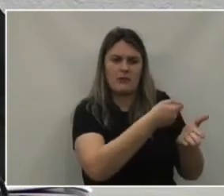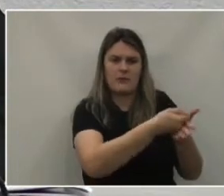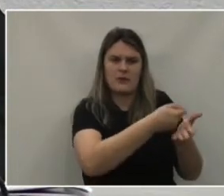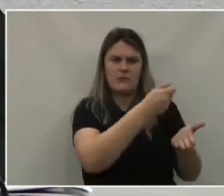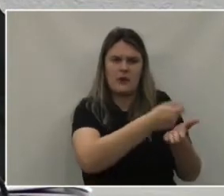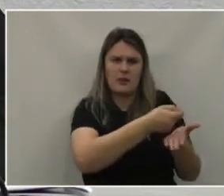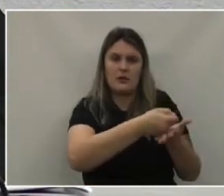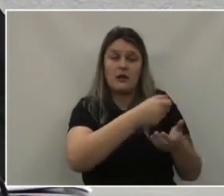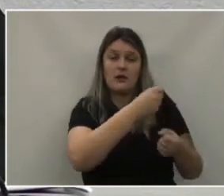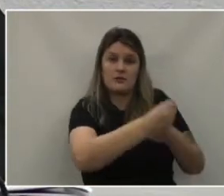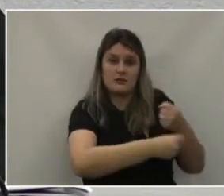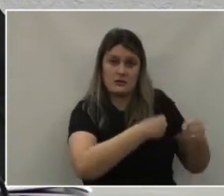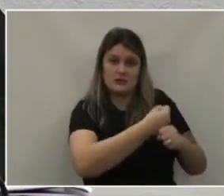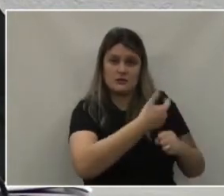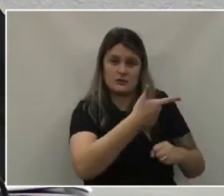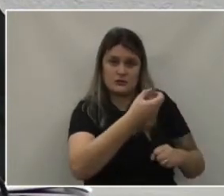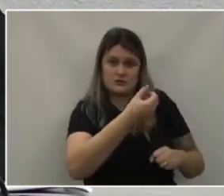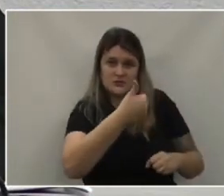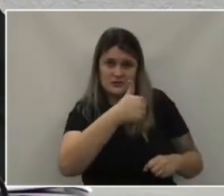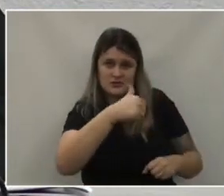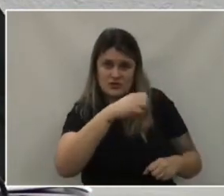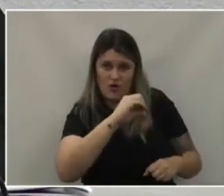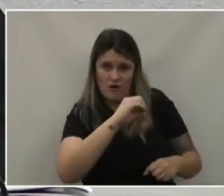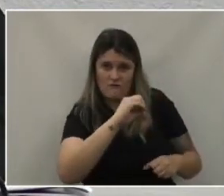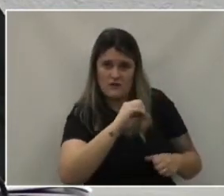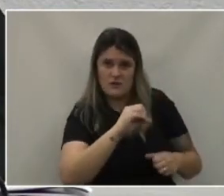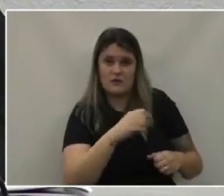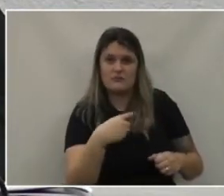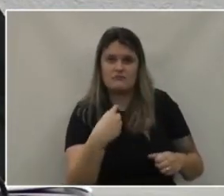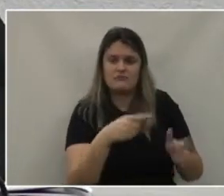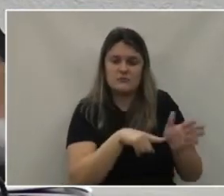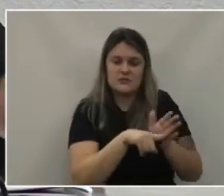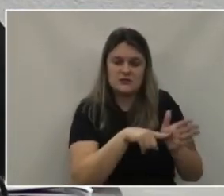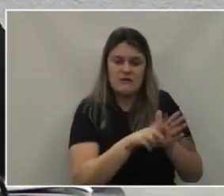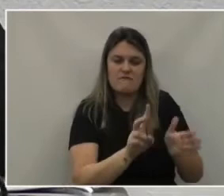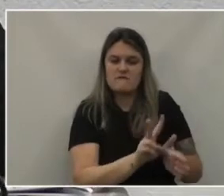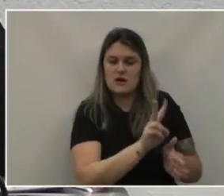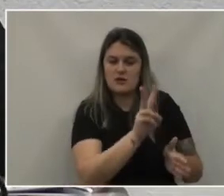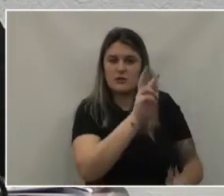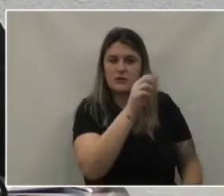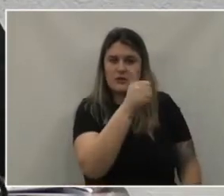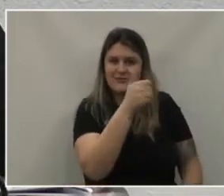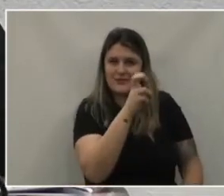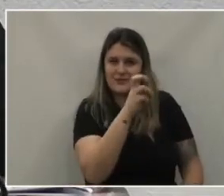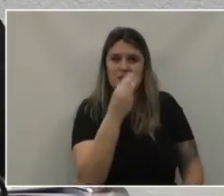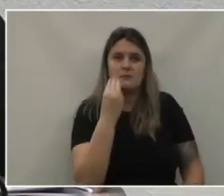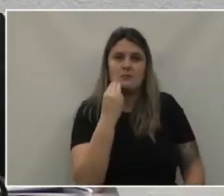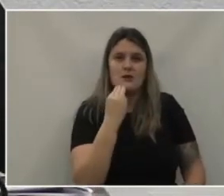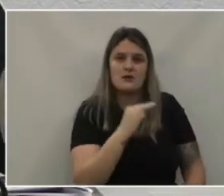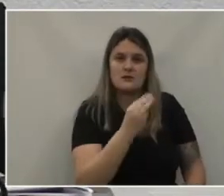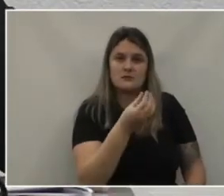Somente em 2019, o valor atuarial foi calculado em R$